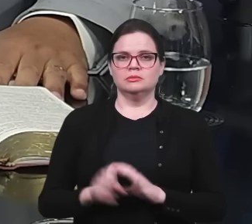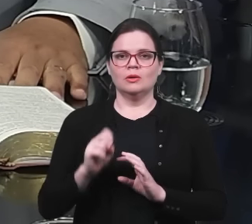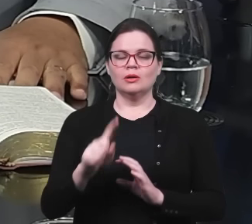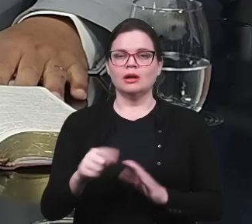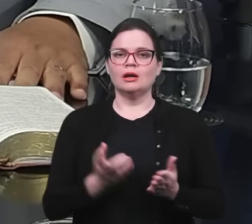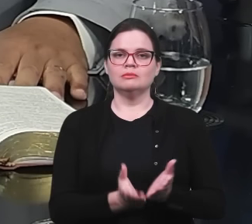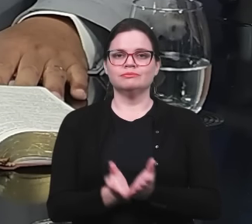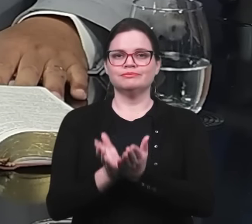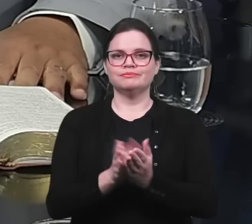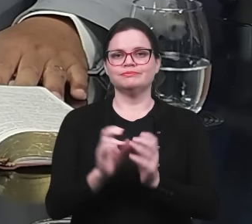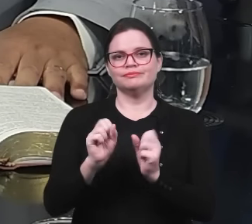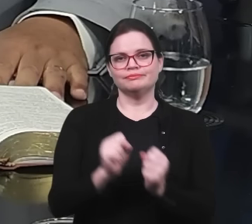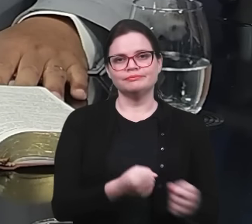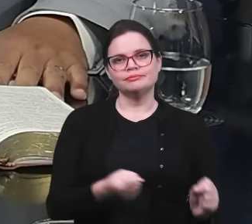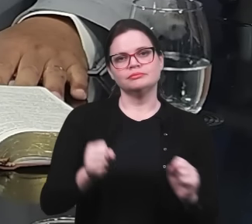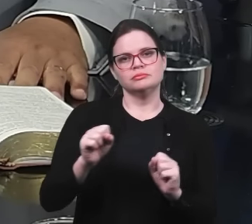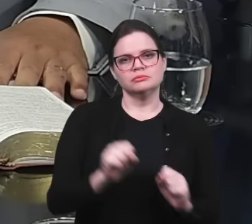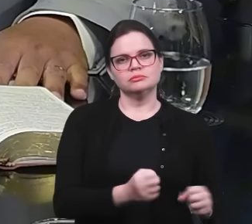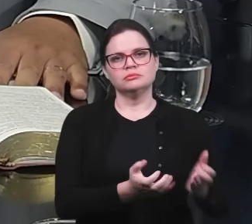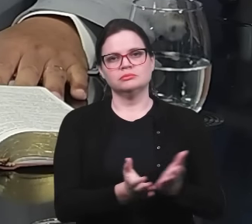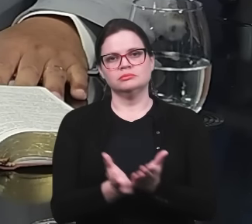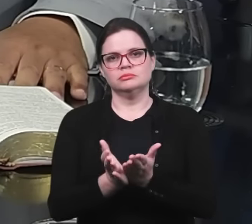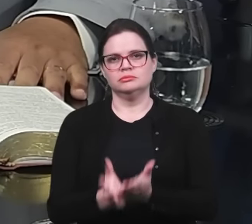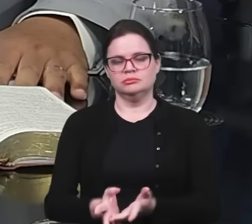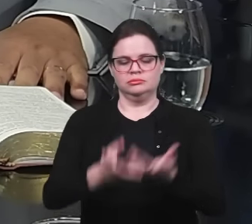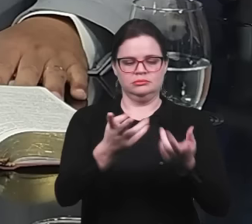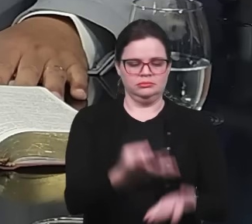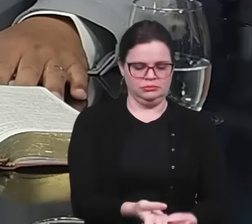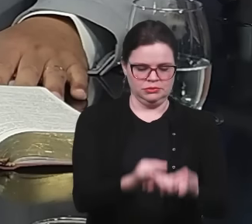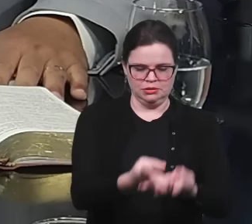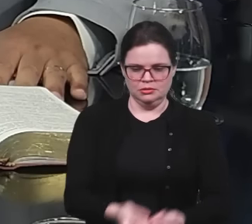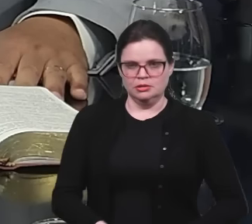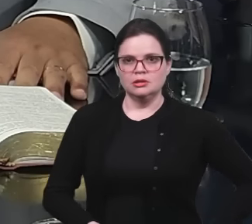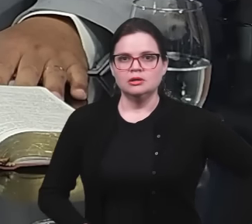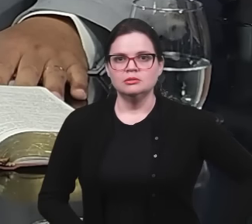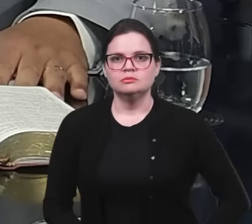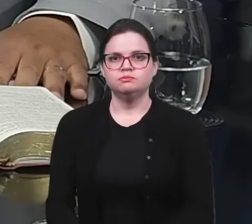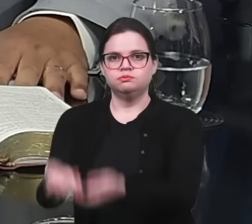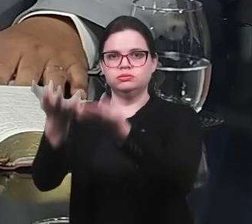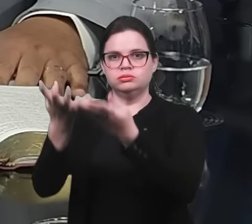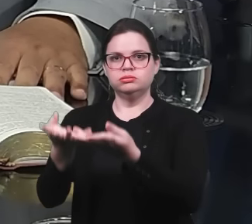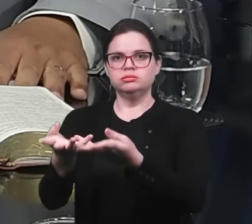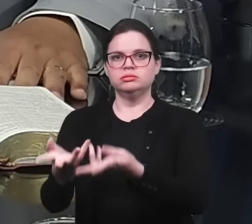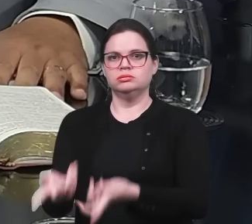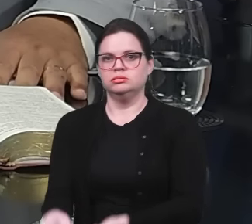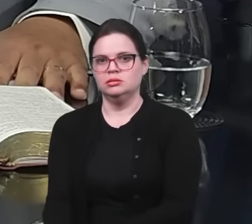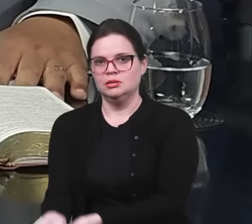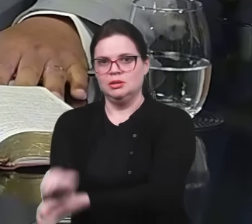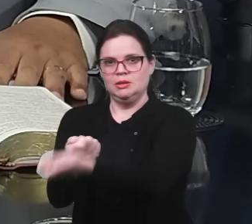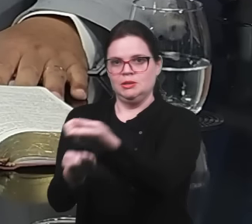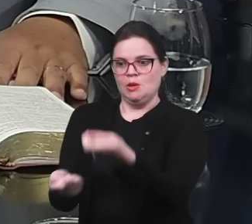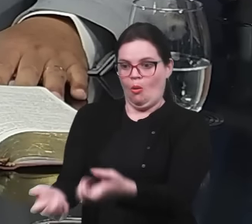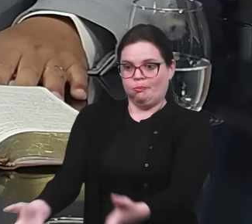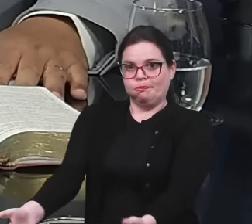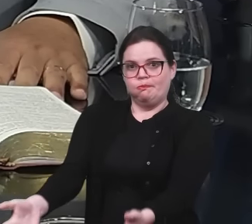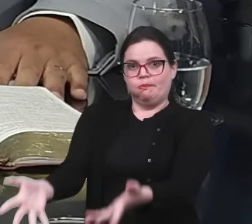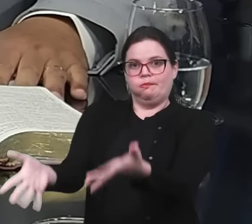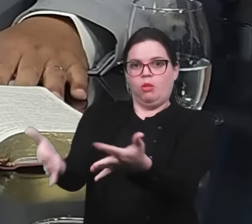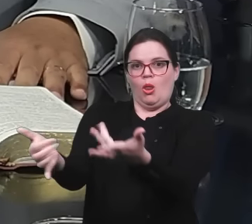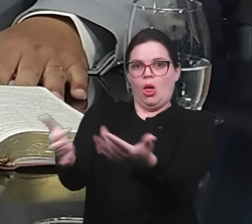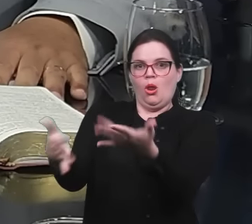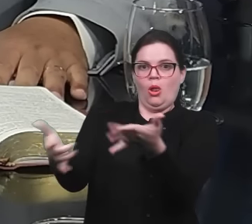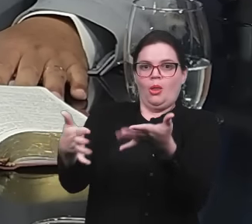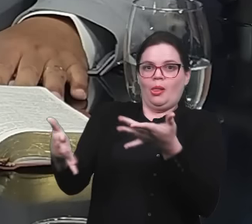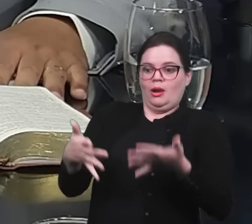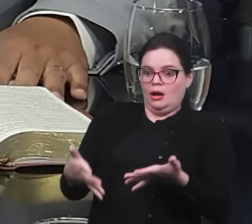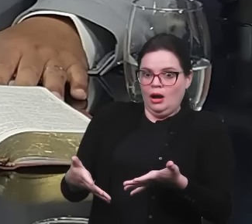pesca maravilhosa, ele corre aos pés do Senhor e fala: afaste de mim porque sou pecador. Ele mesmo